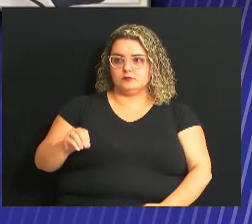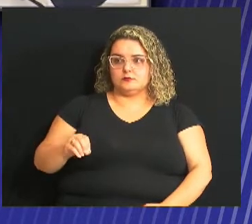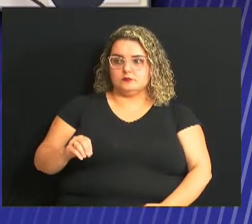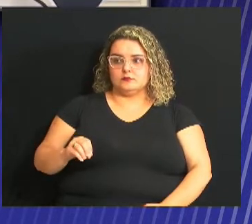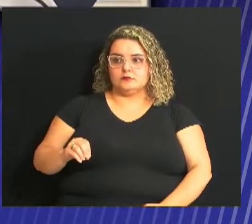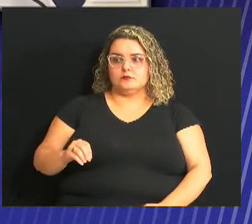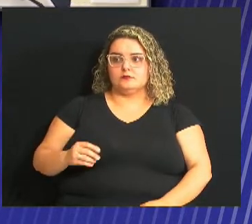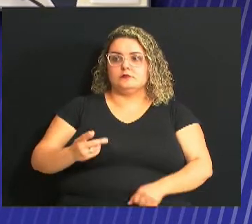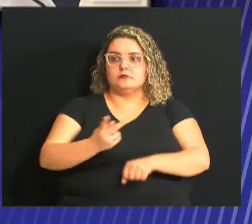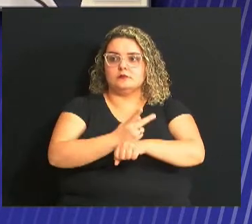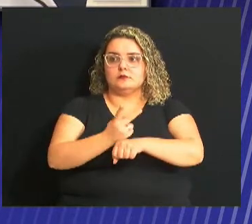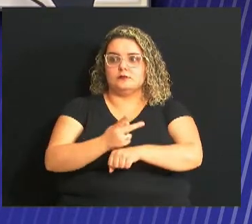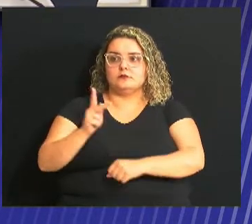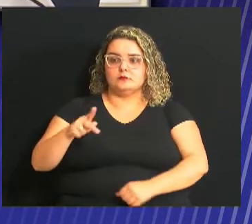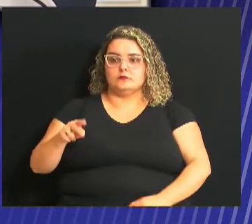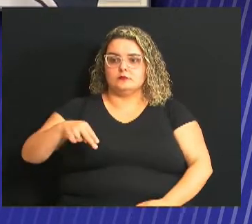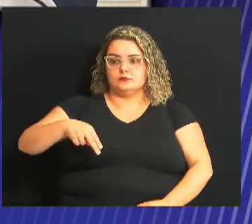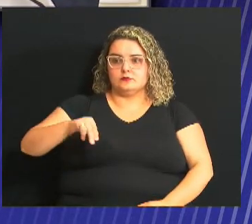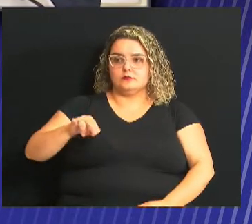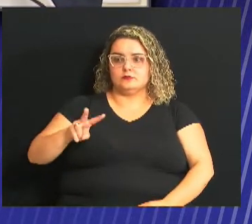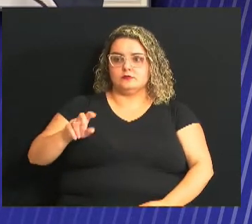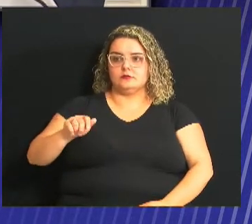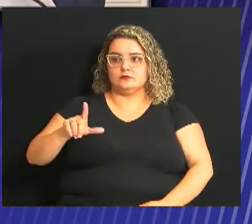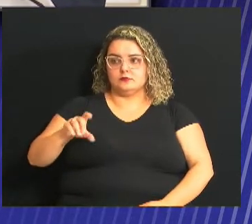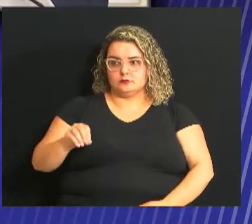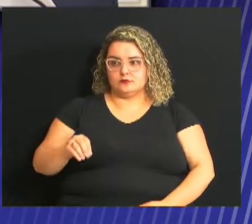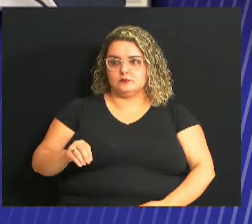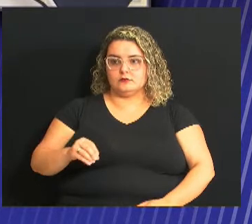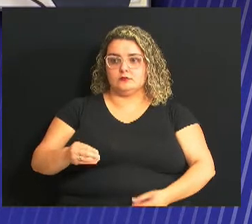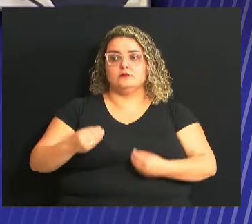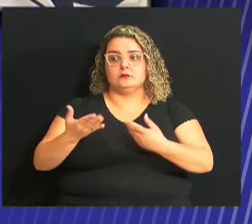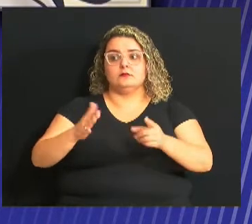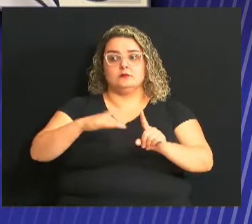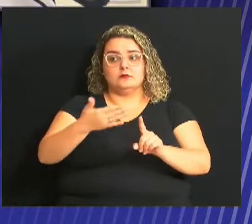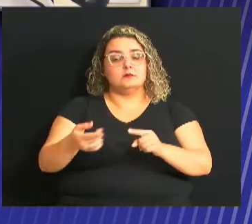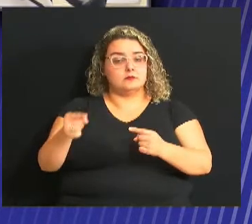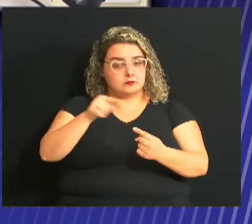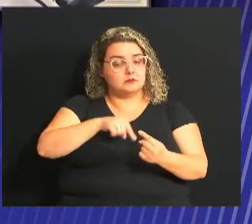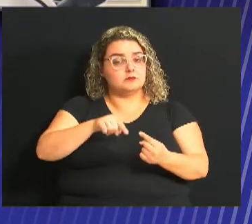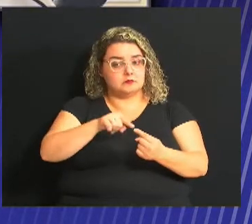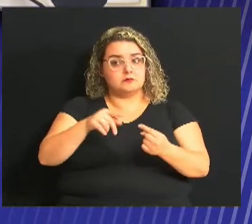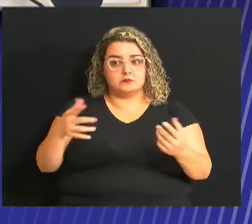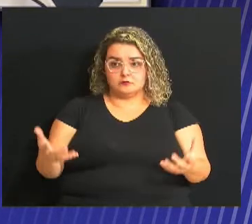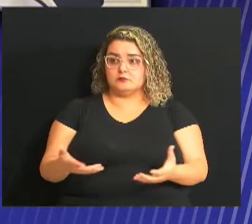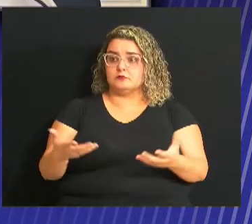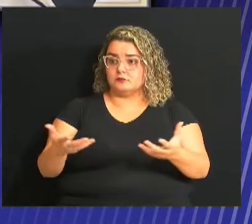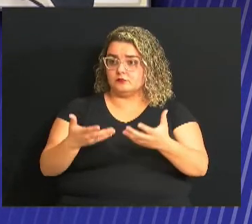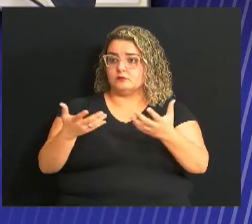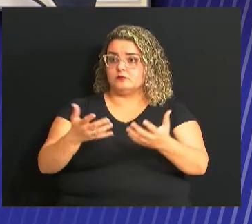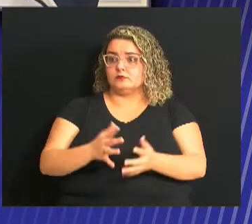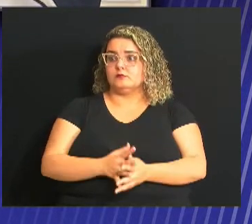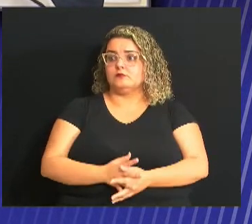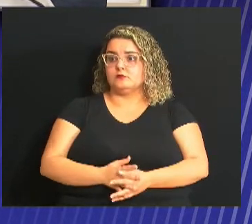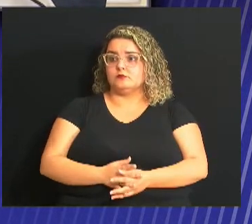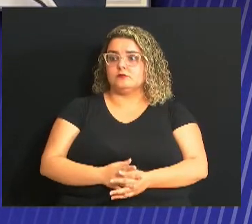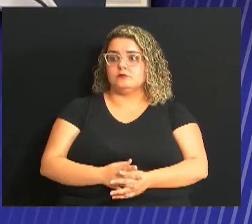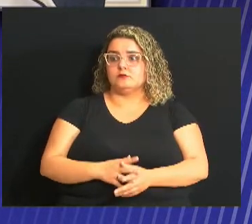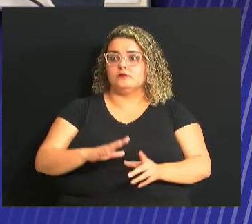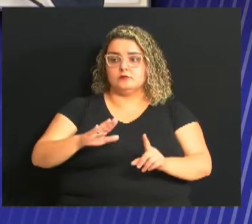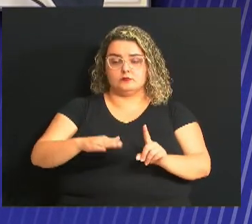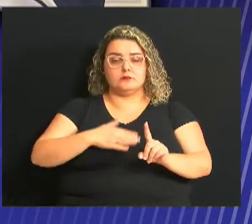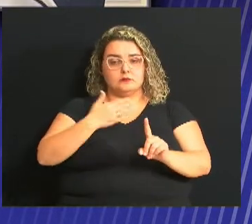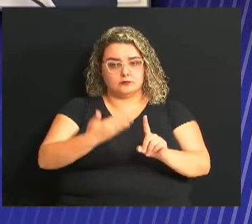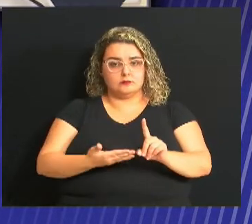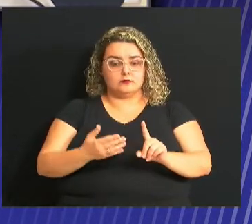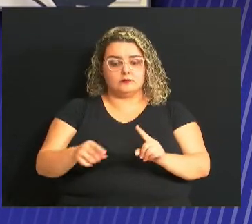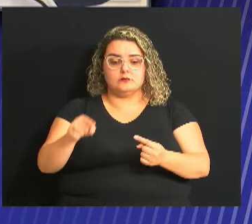professor Nivaldo para conceder essa justa homenagem, com o objetivo até de estimular. O objetivo da honraria